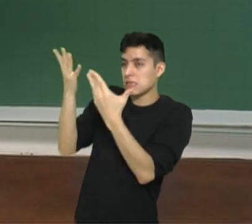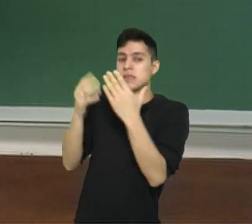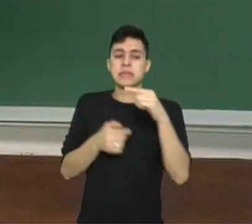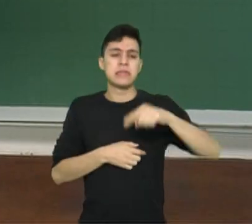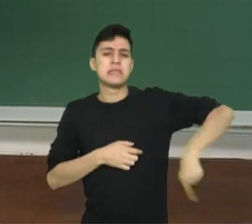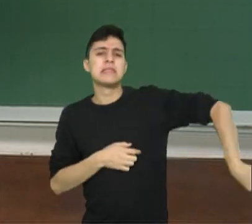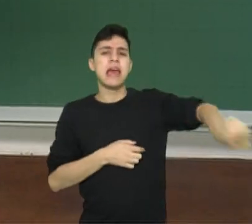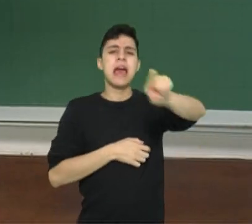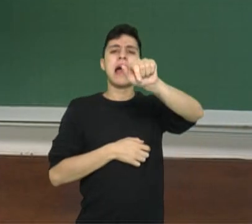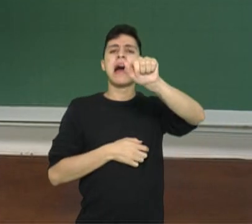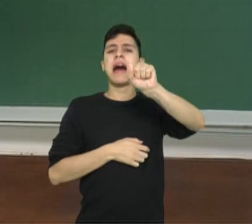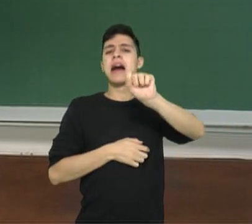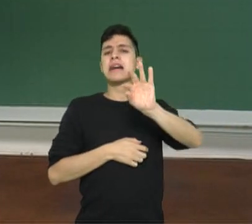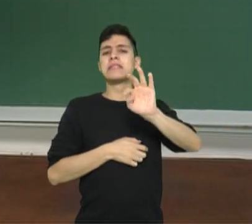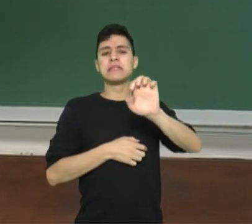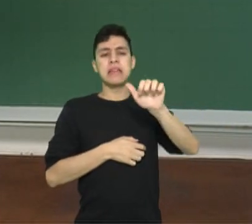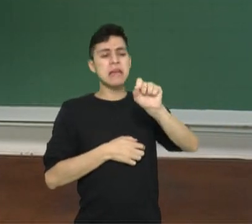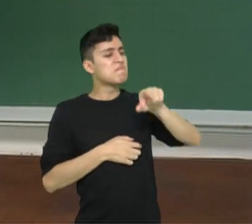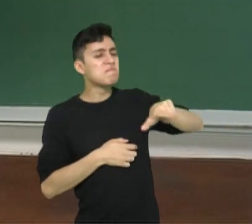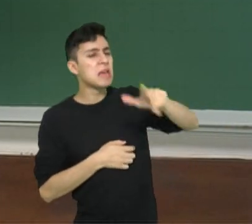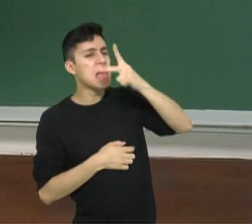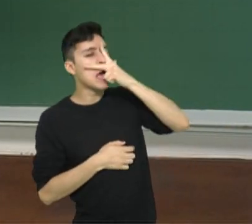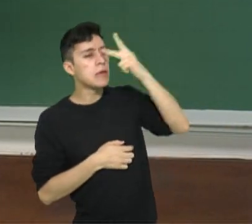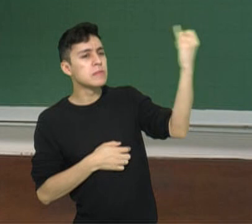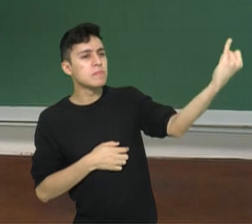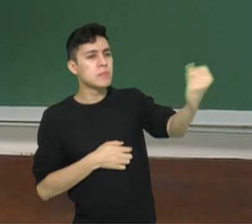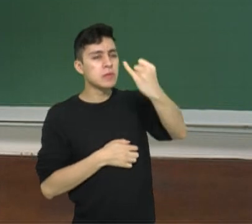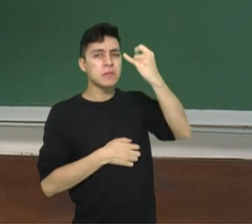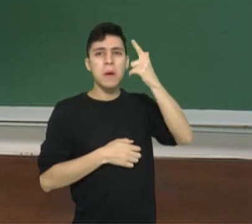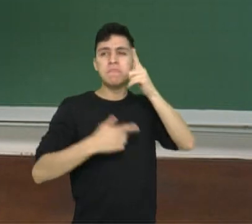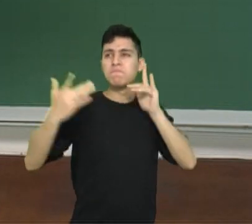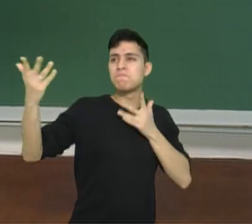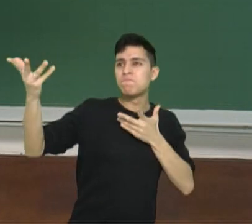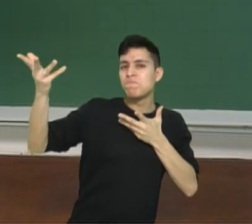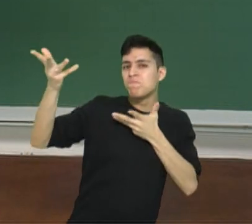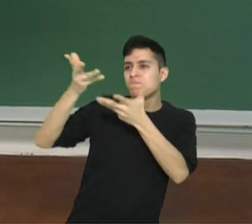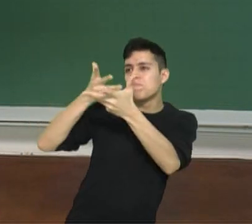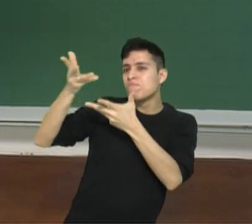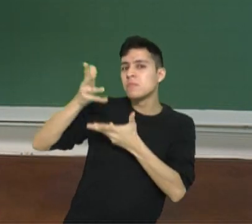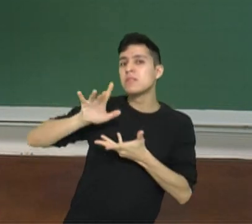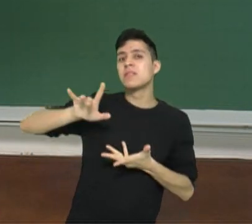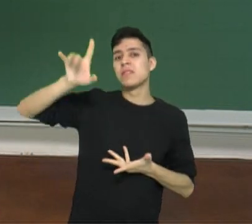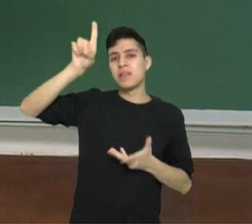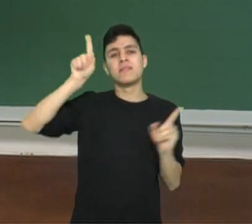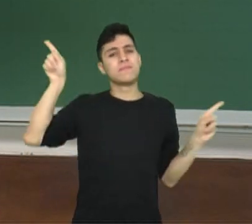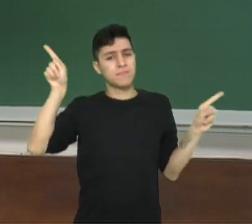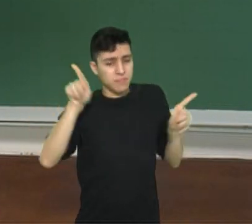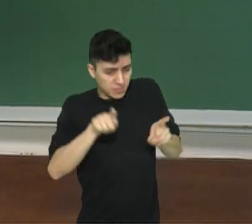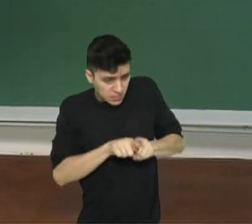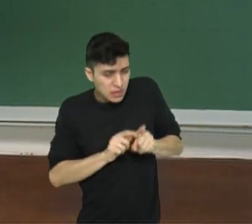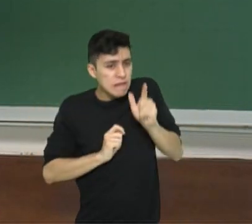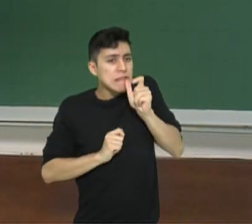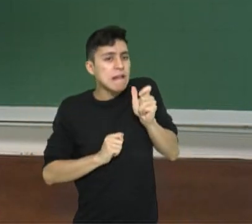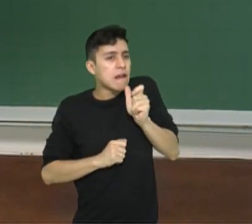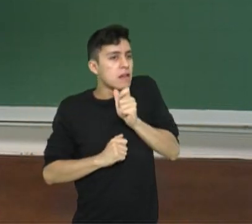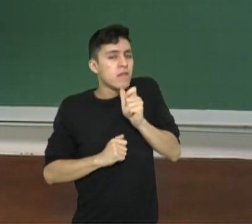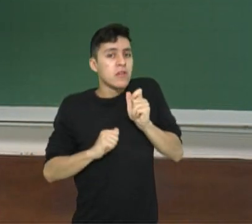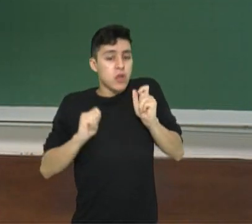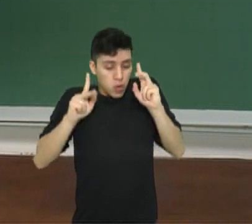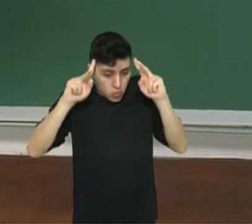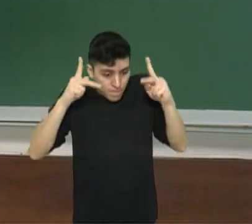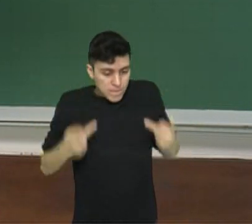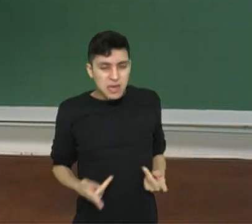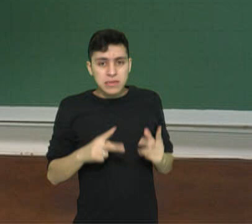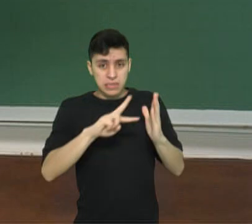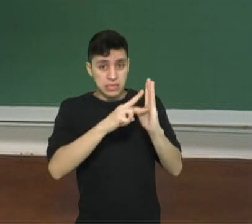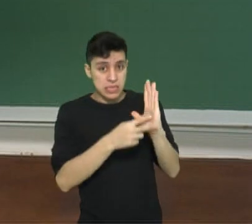astecas consideravam importantes para uma boa convivência com os deuses eram os sacrifícios humanos.